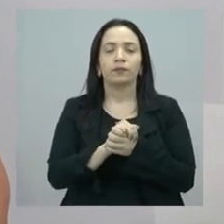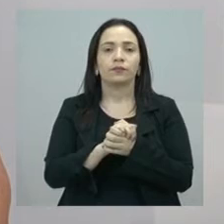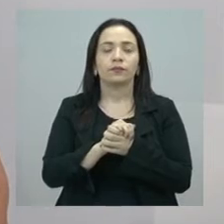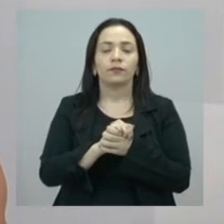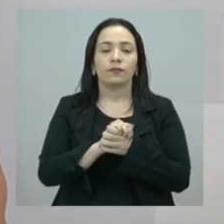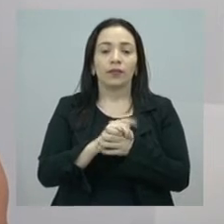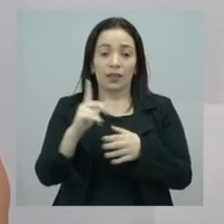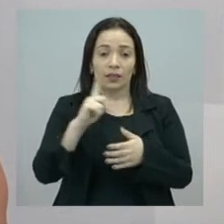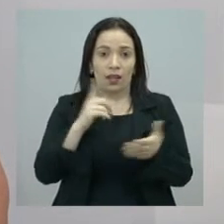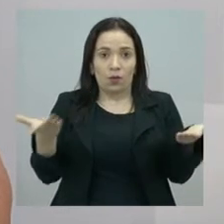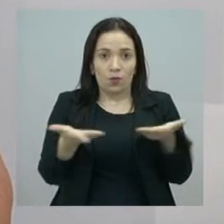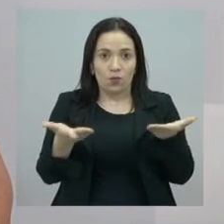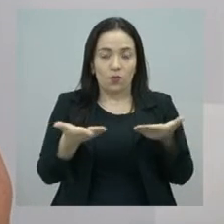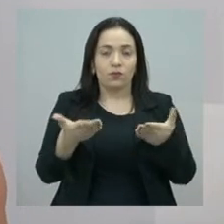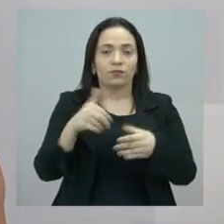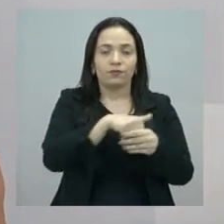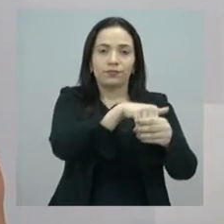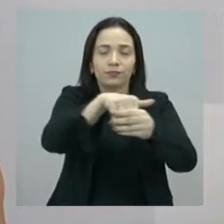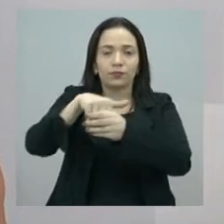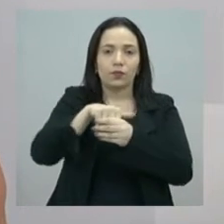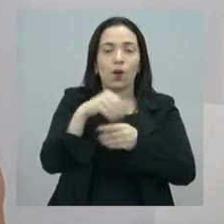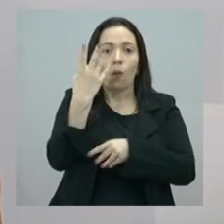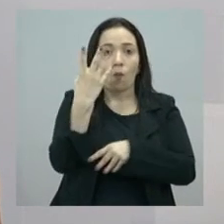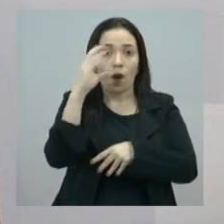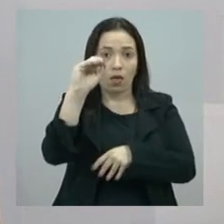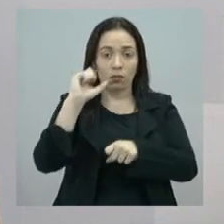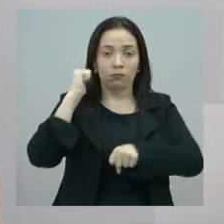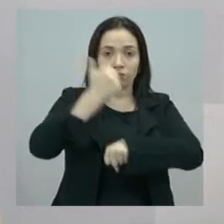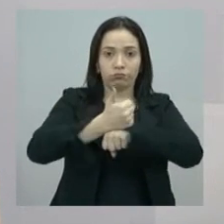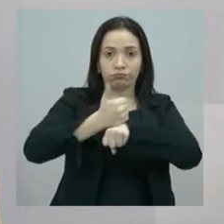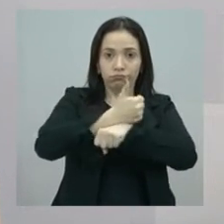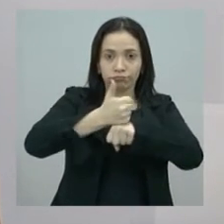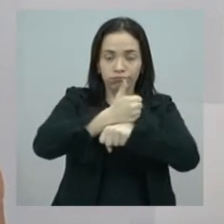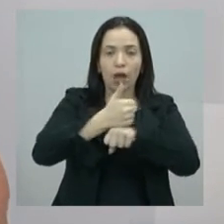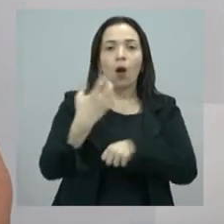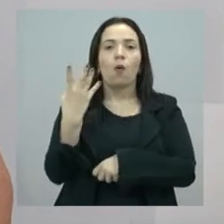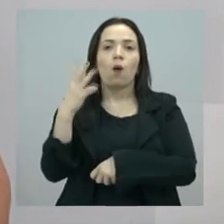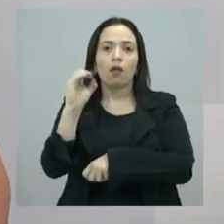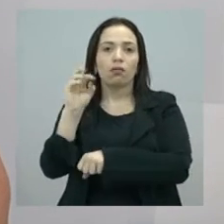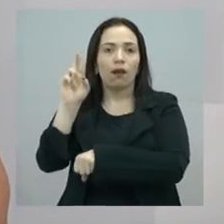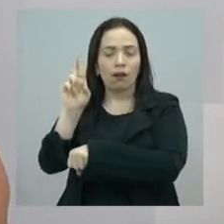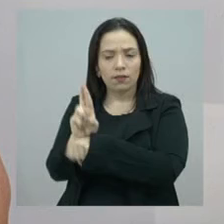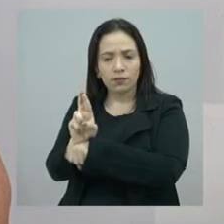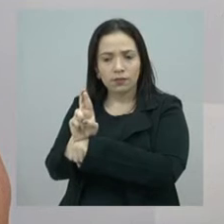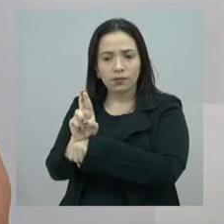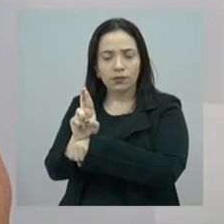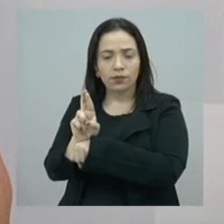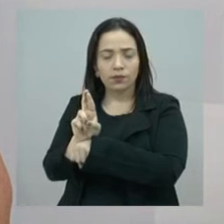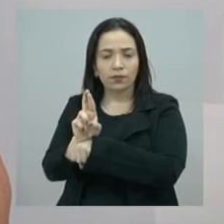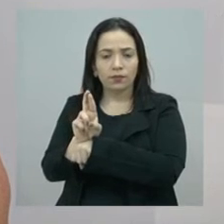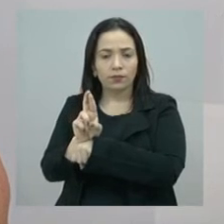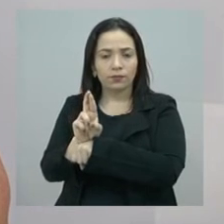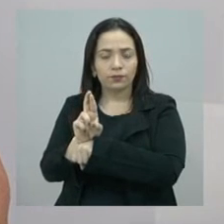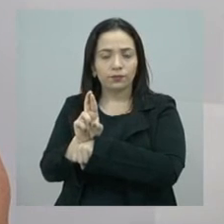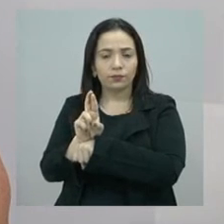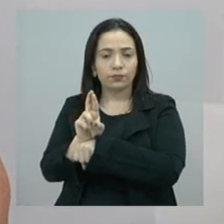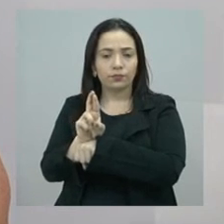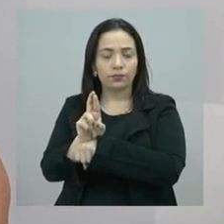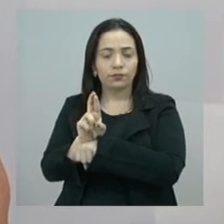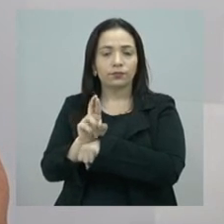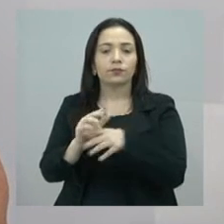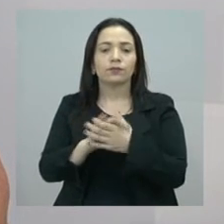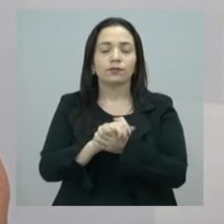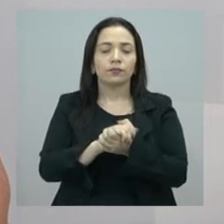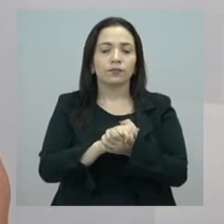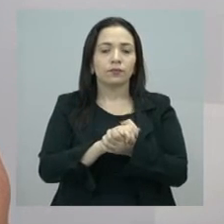uma escolha para 40 titulares e 40 suplentes. Em sendo assim, a mais da